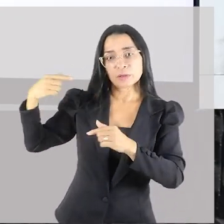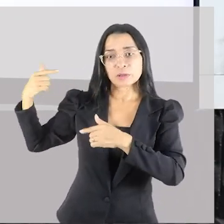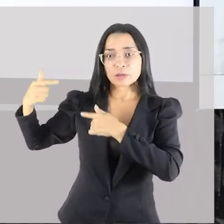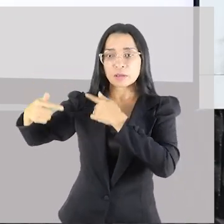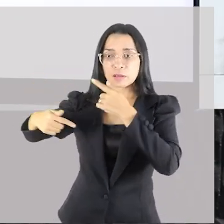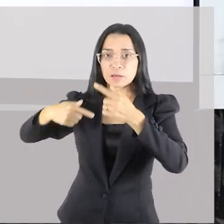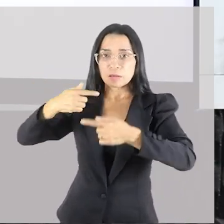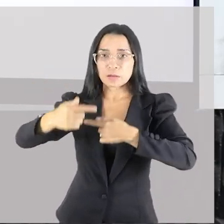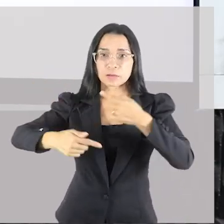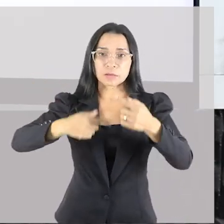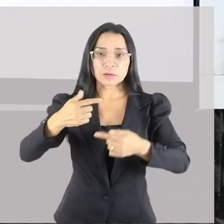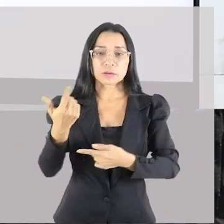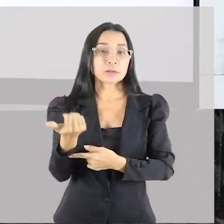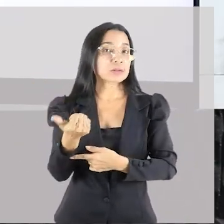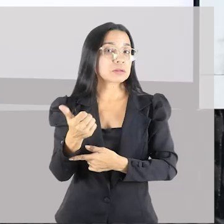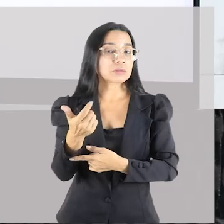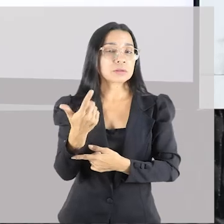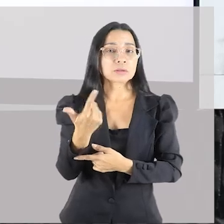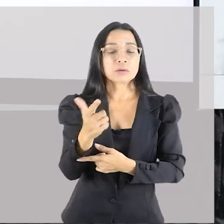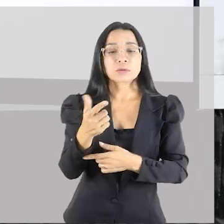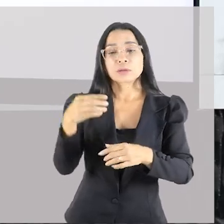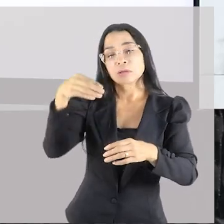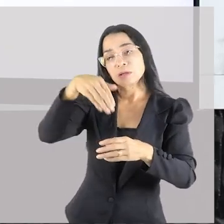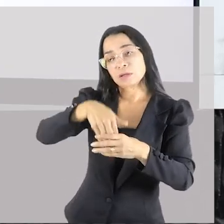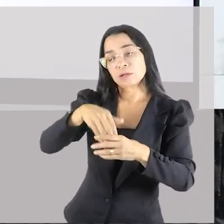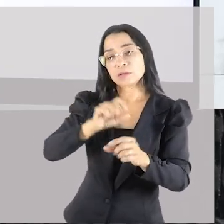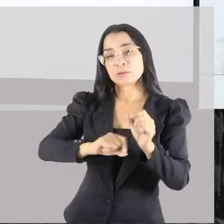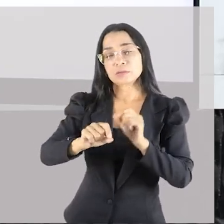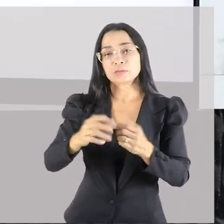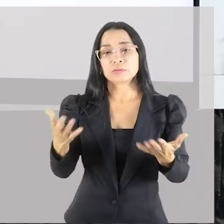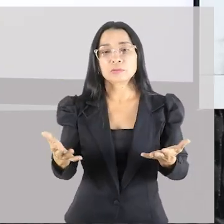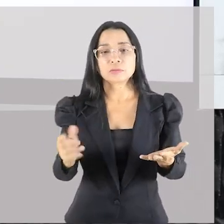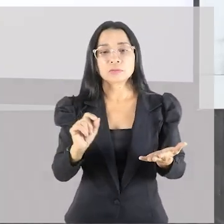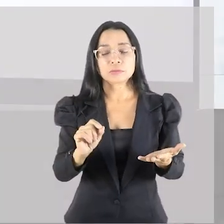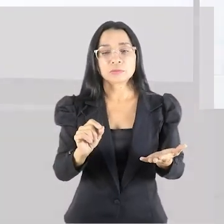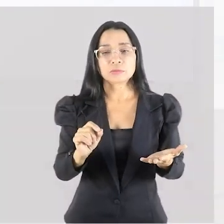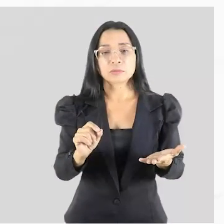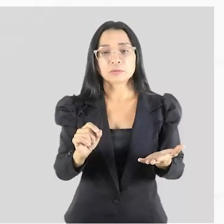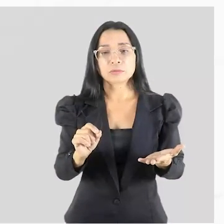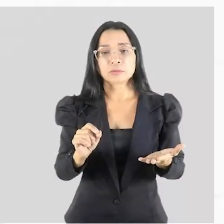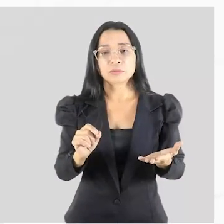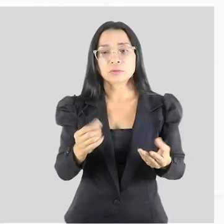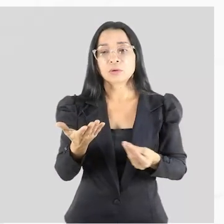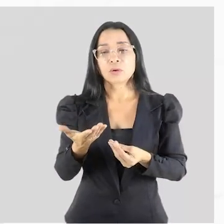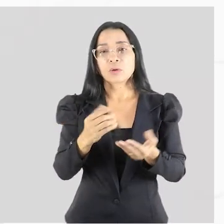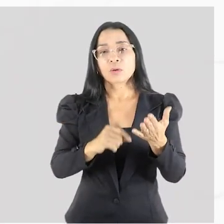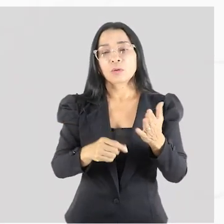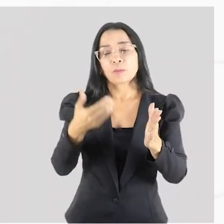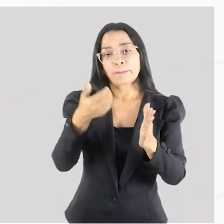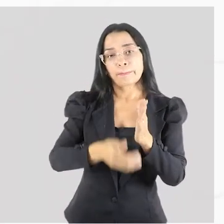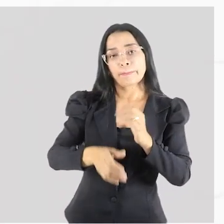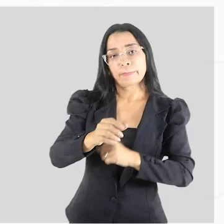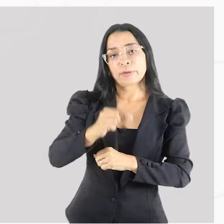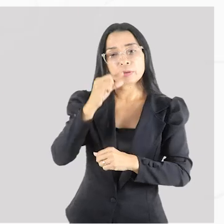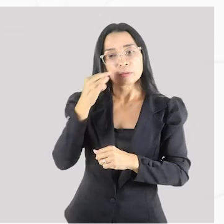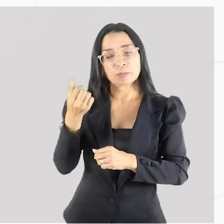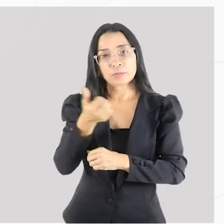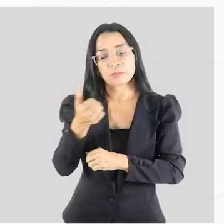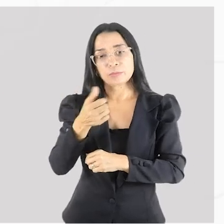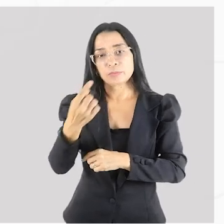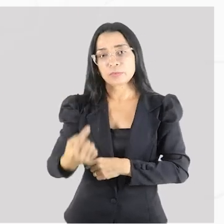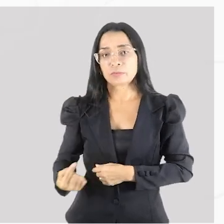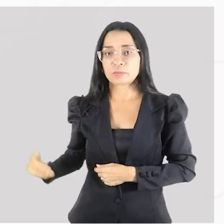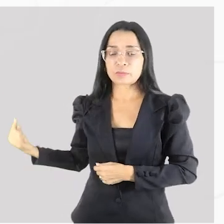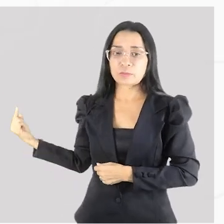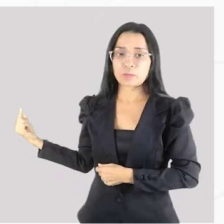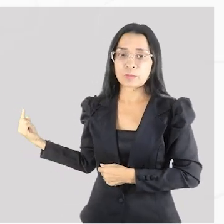havia eleições diretas. É bom frisar isso, mas um pouco para frente. Então, com a queda de Dom Pedro I e a saída dos portugueses dos